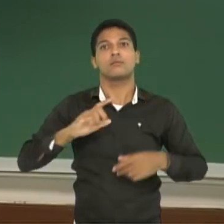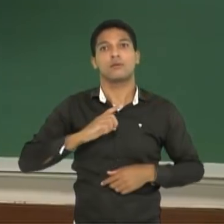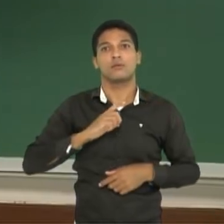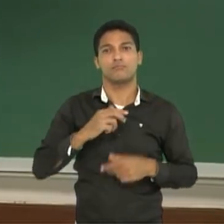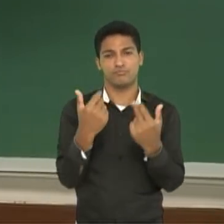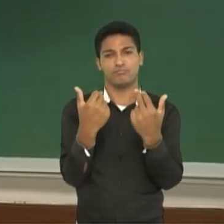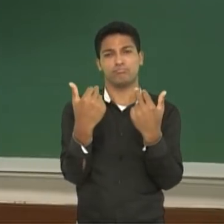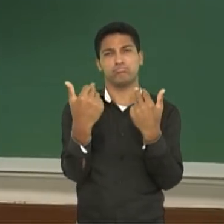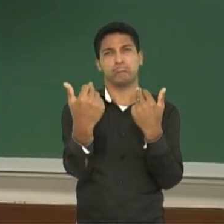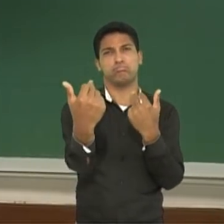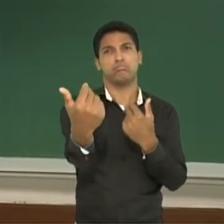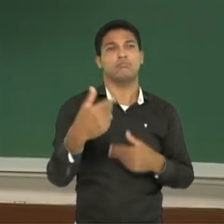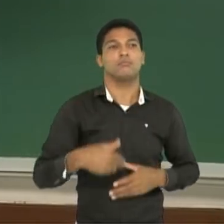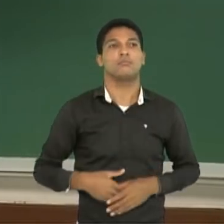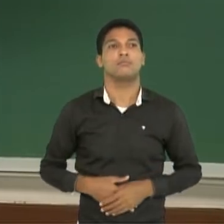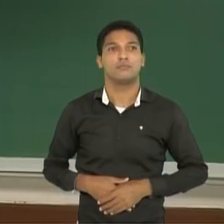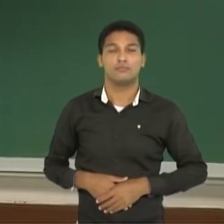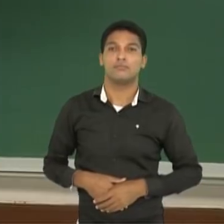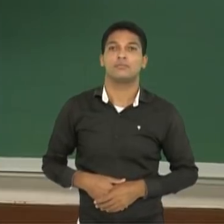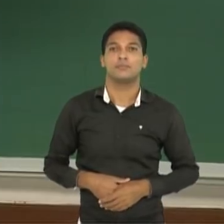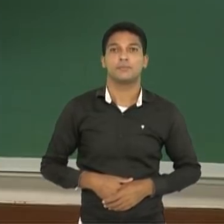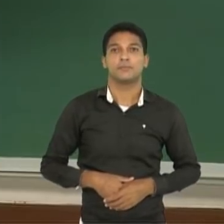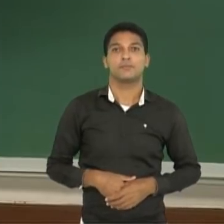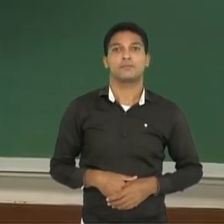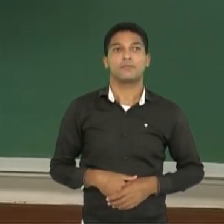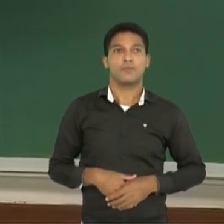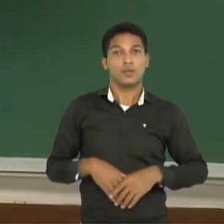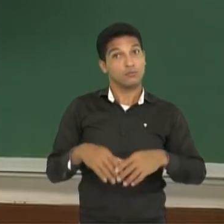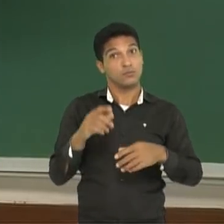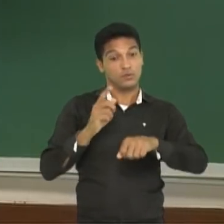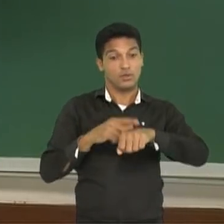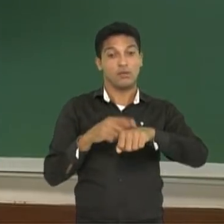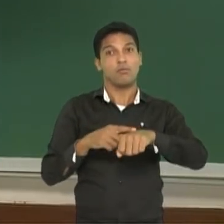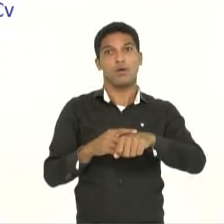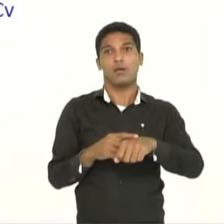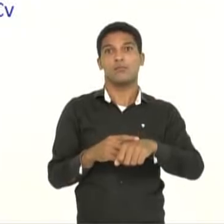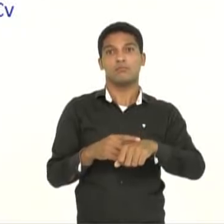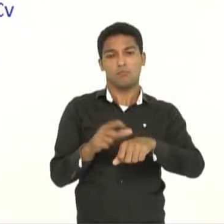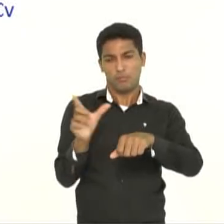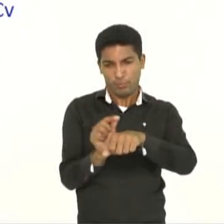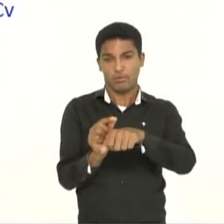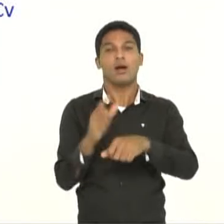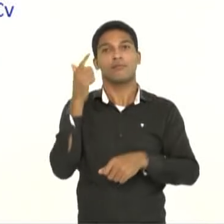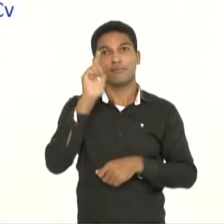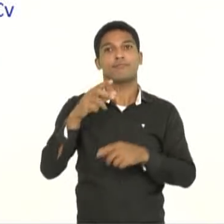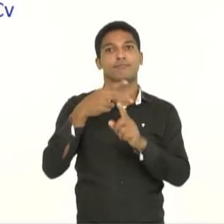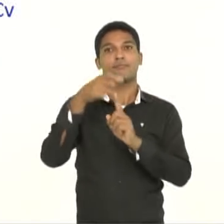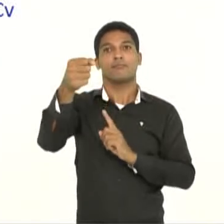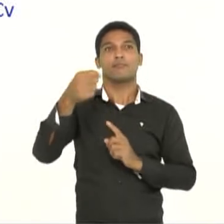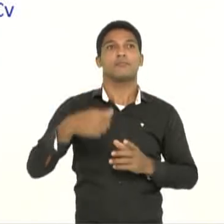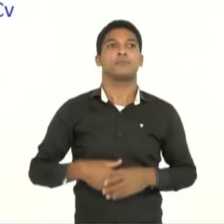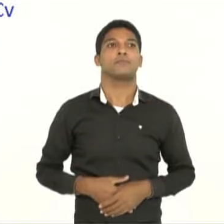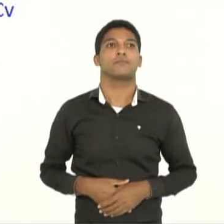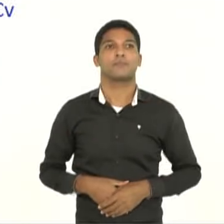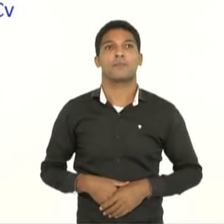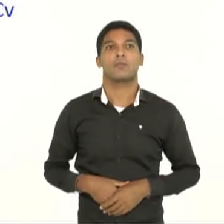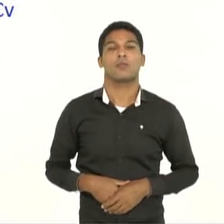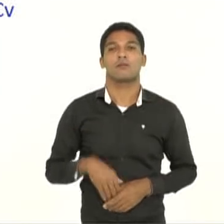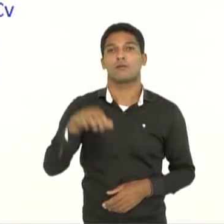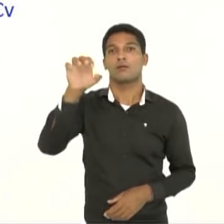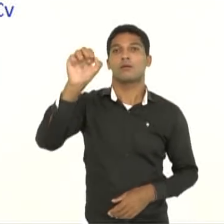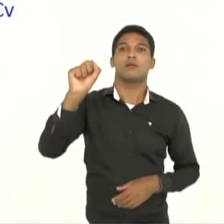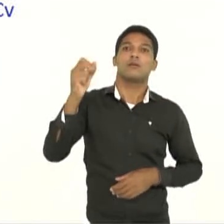o atleta pode nadar qualquer um dos estilos. Na grande maioria, eles acabam optando pelo estilo crawl, porque é o